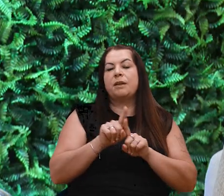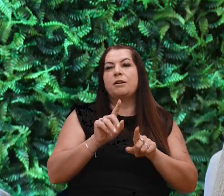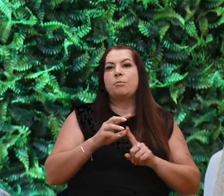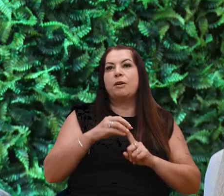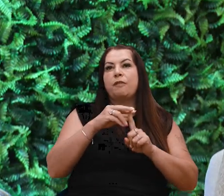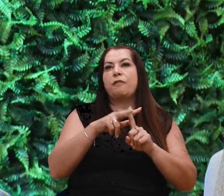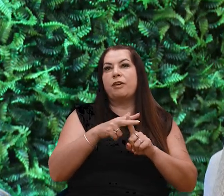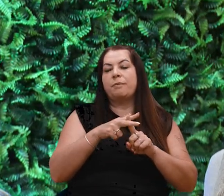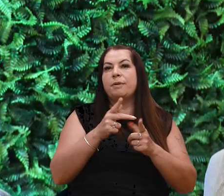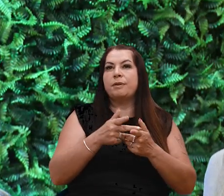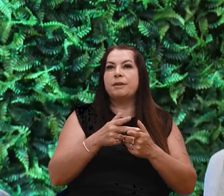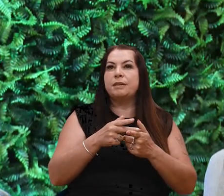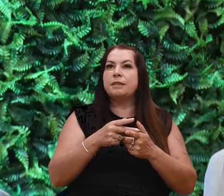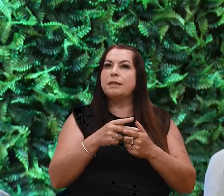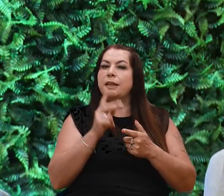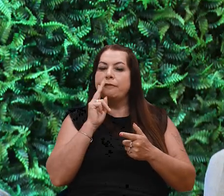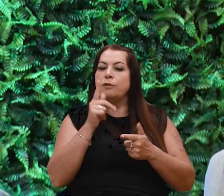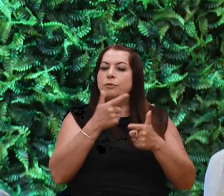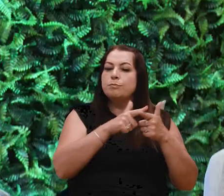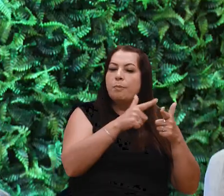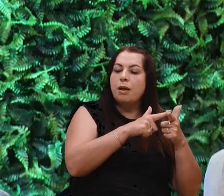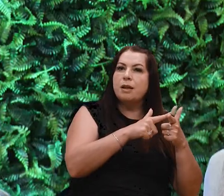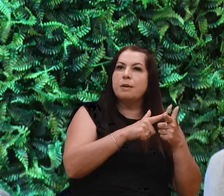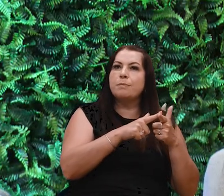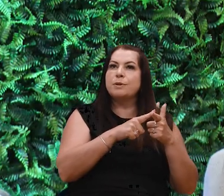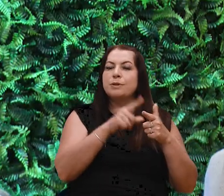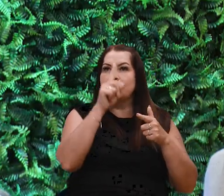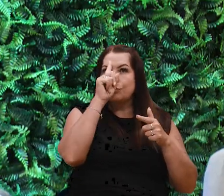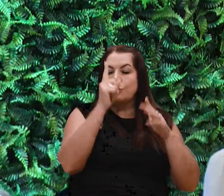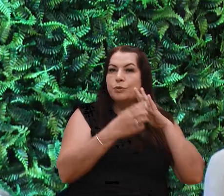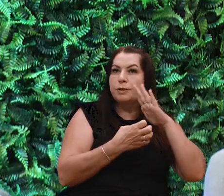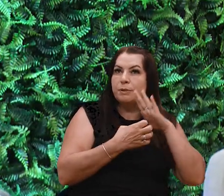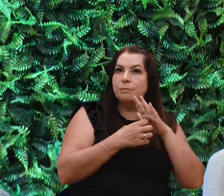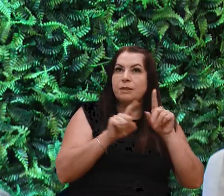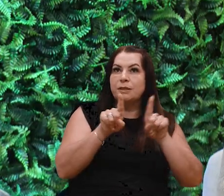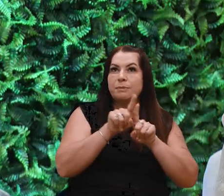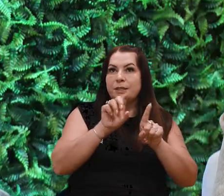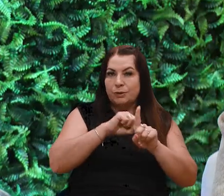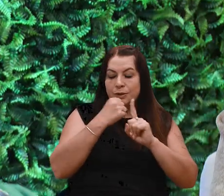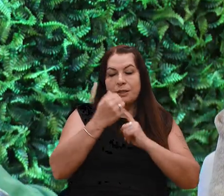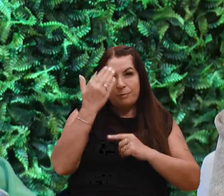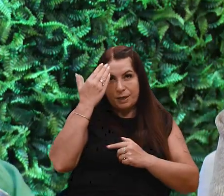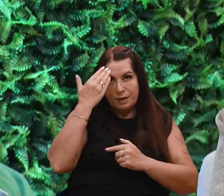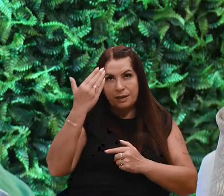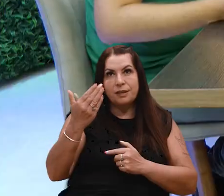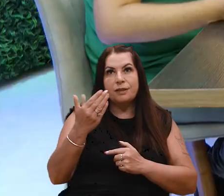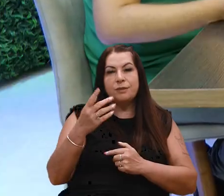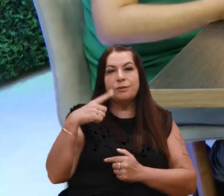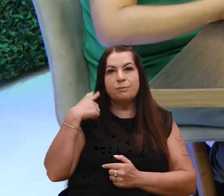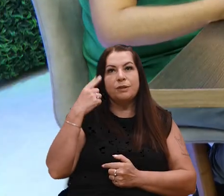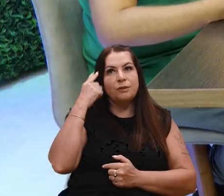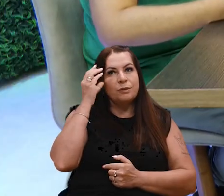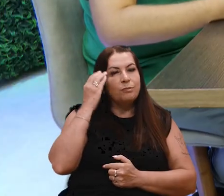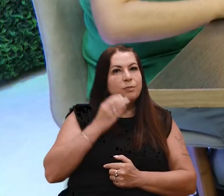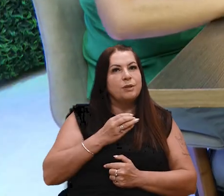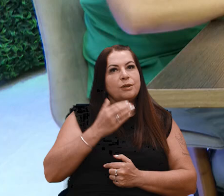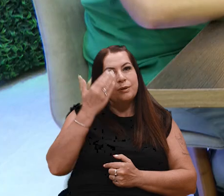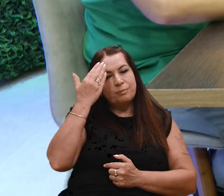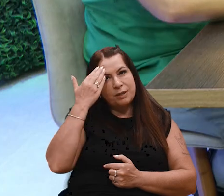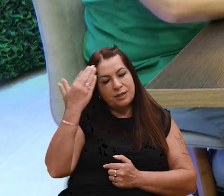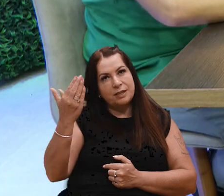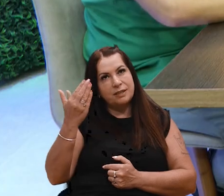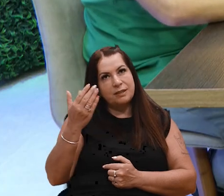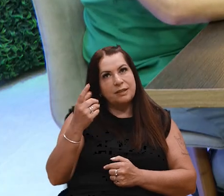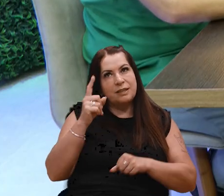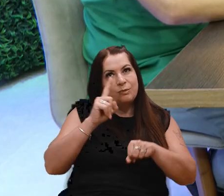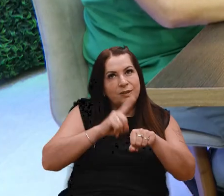de trazer as dores e os anseios do empresariado, mas também da sociedade. Muito obrigado. Deputado Búrigo, obrigado por achar um